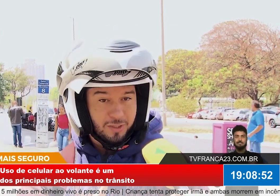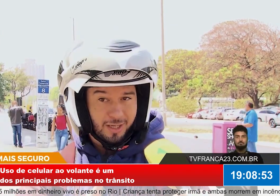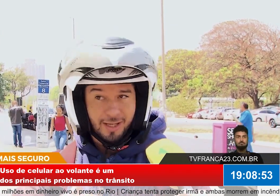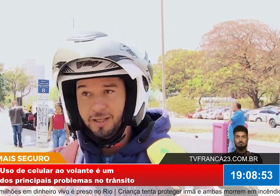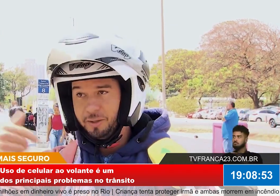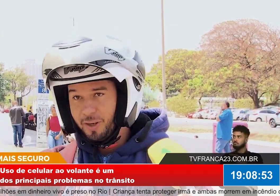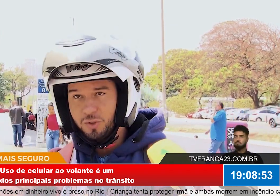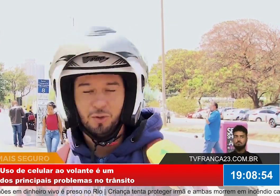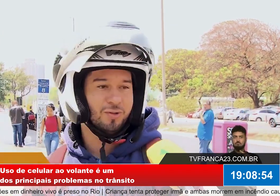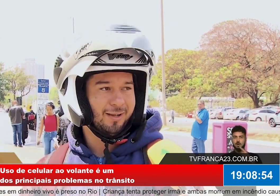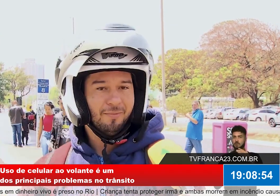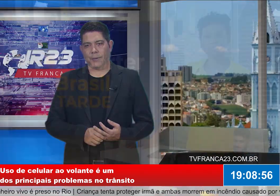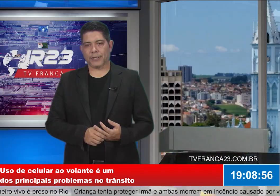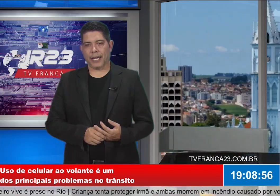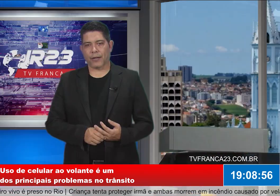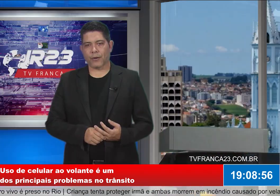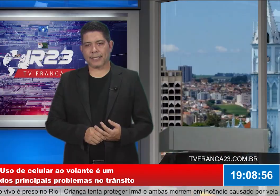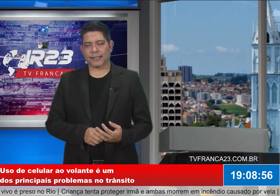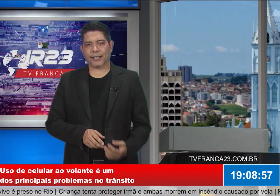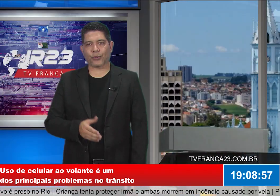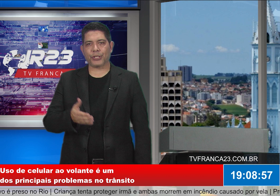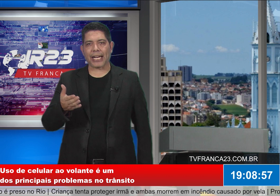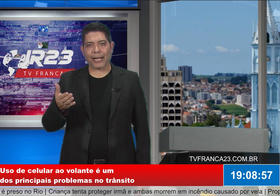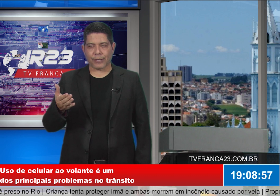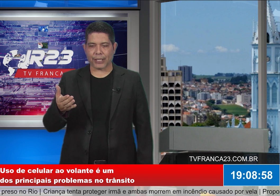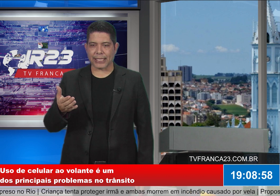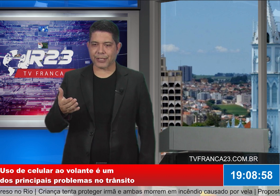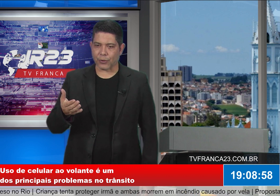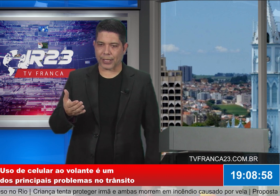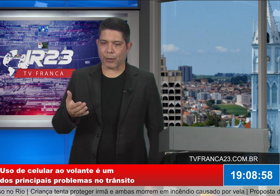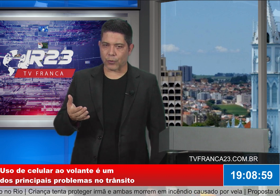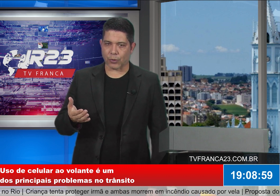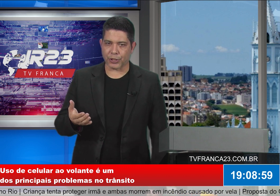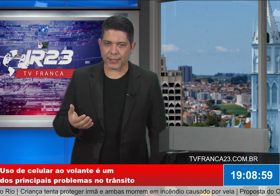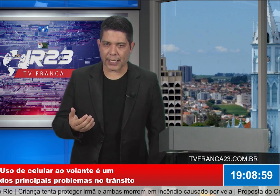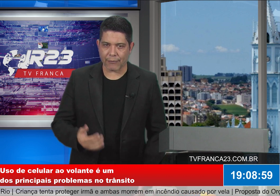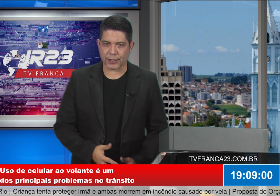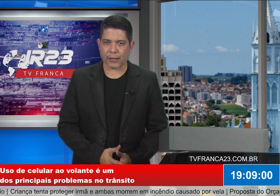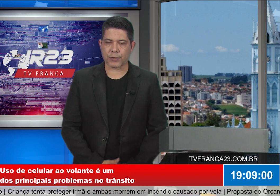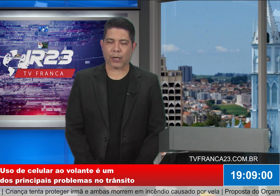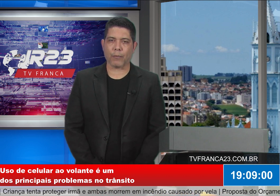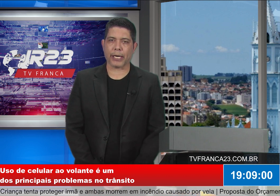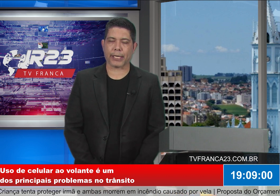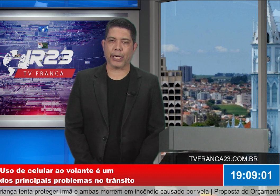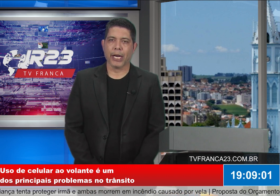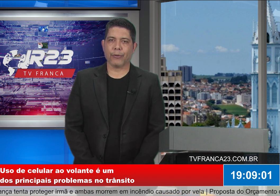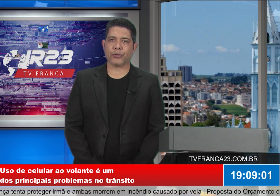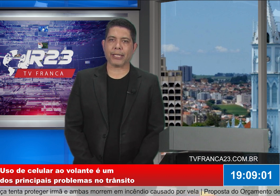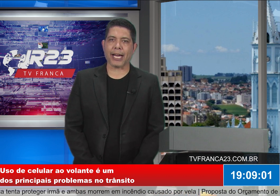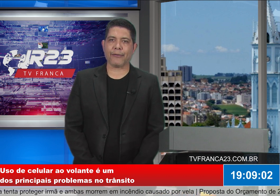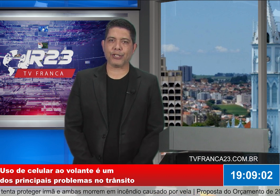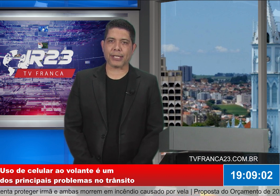por você e pelos outros, né? Pois é, é um exercício diário, na verdade, que eu sempre costumo dizer, né? Você que nos acompanha aqui